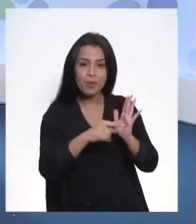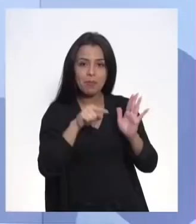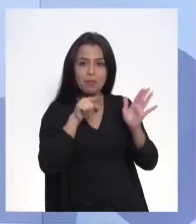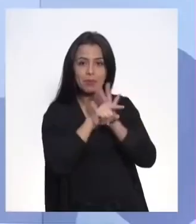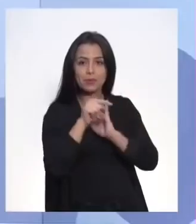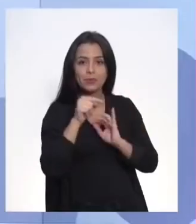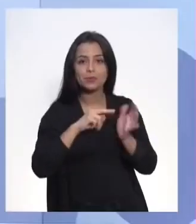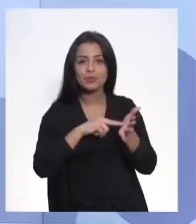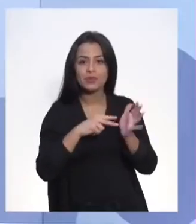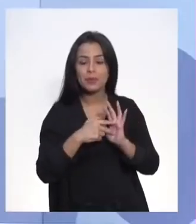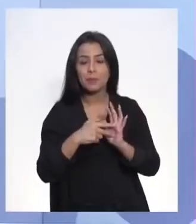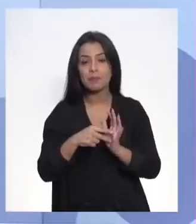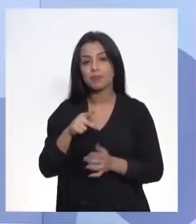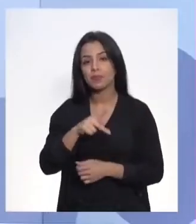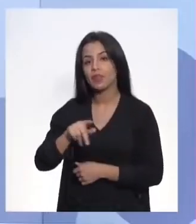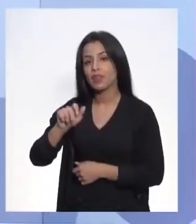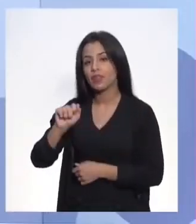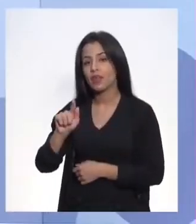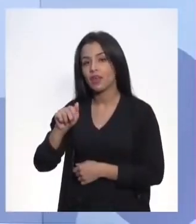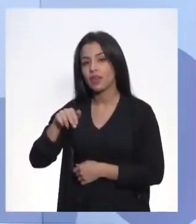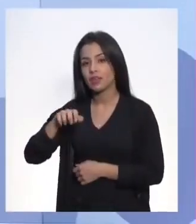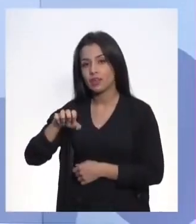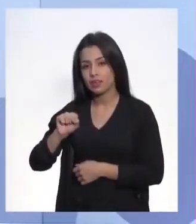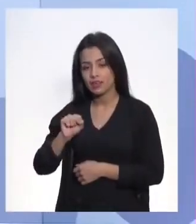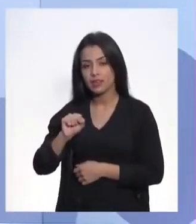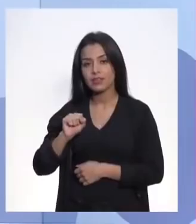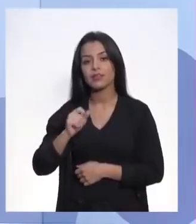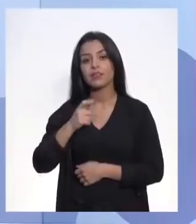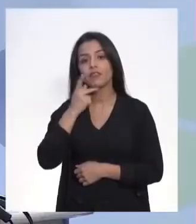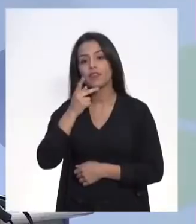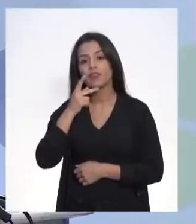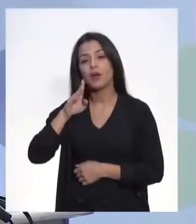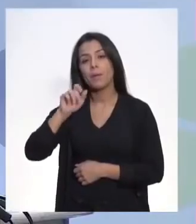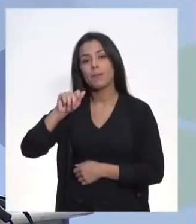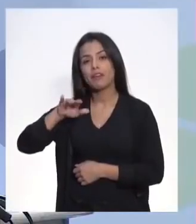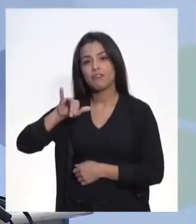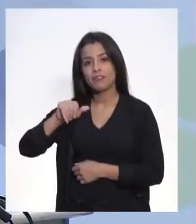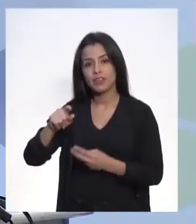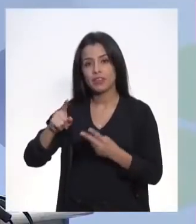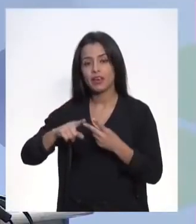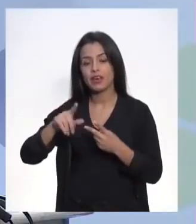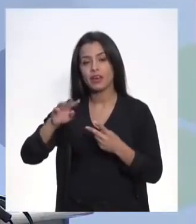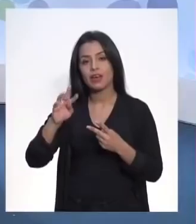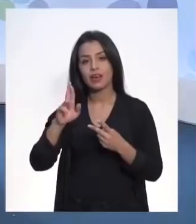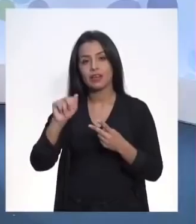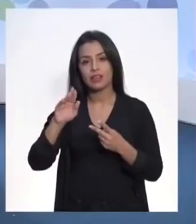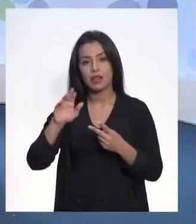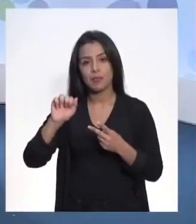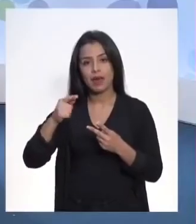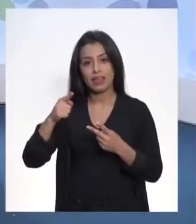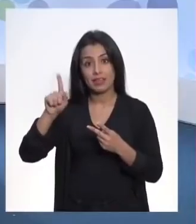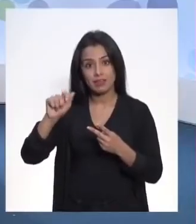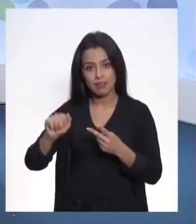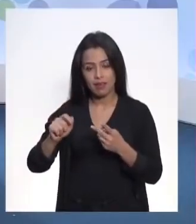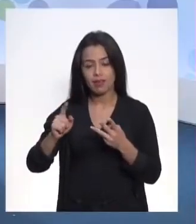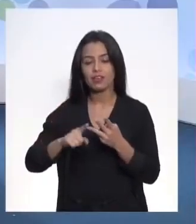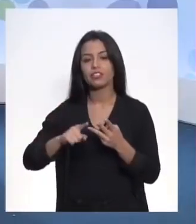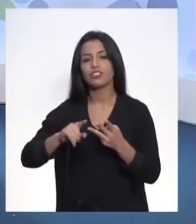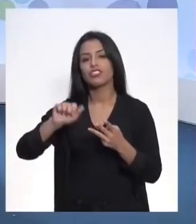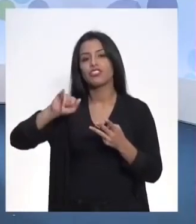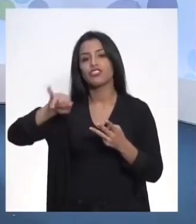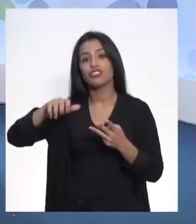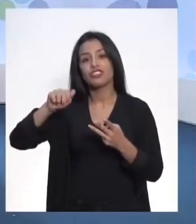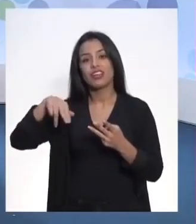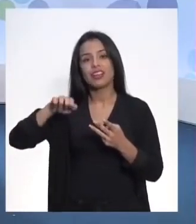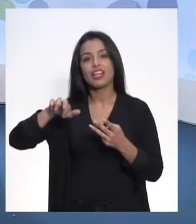Pro Agnes colocou aqui, Bravia, Trabalhar e Janeiro. Pro Maria colocou árvore,